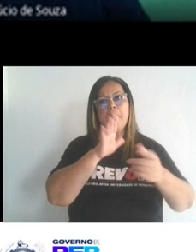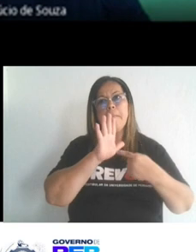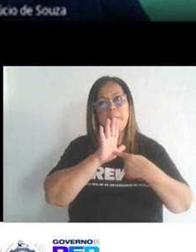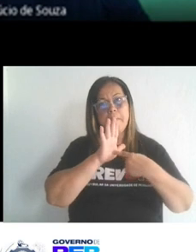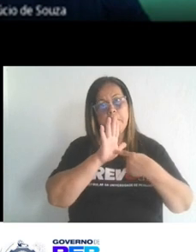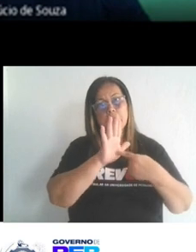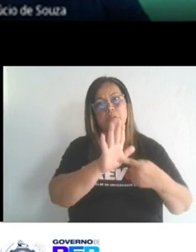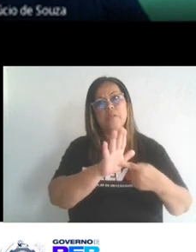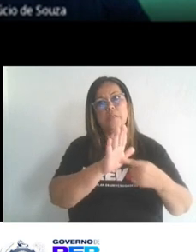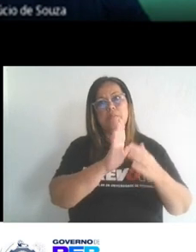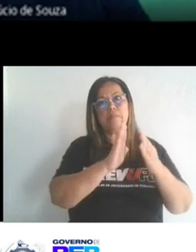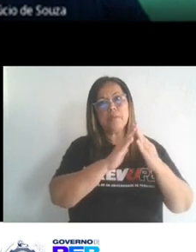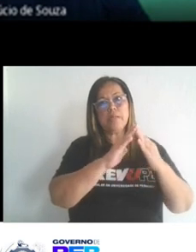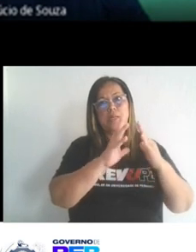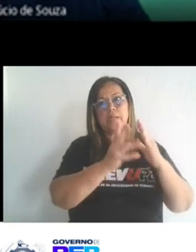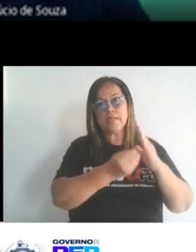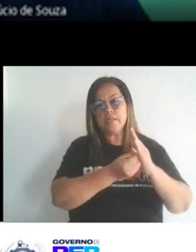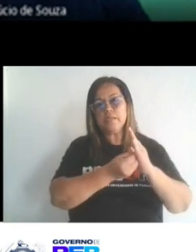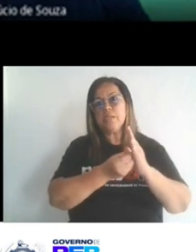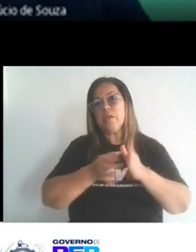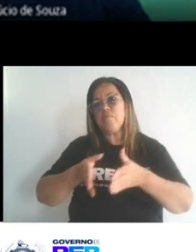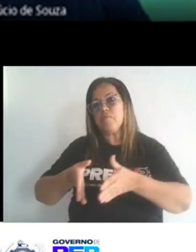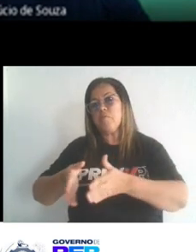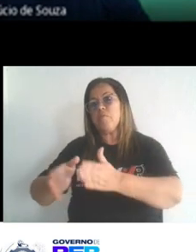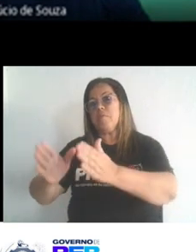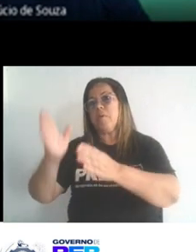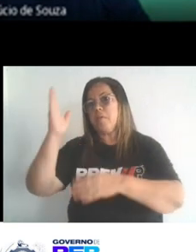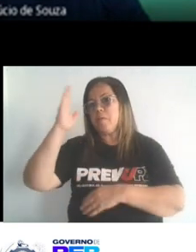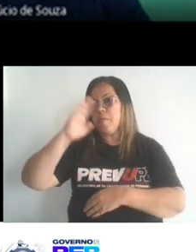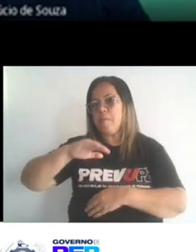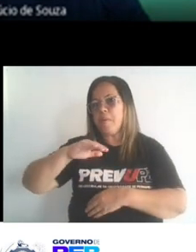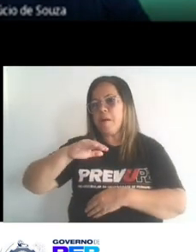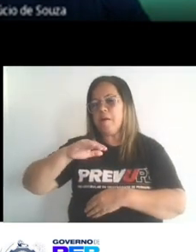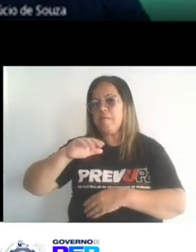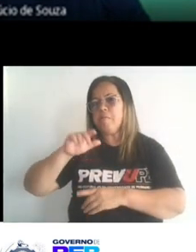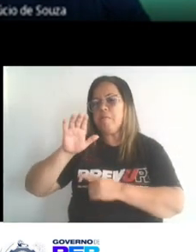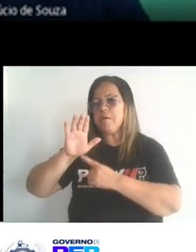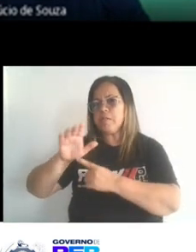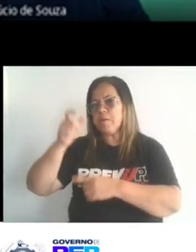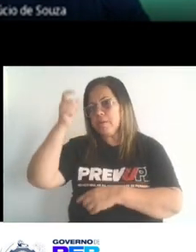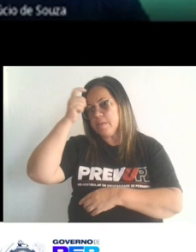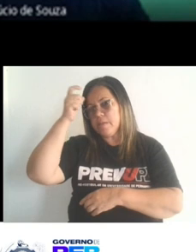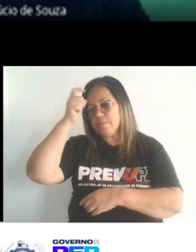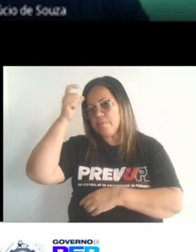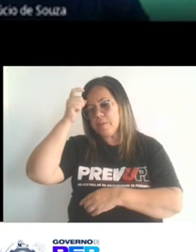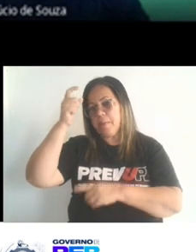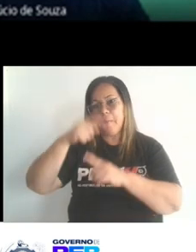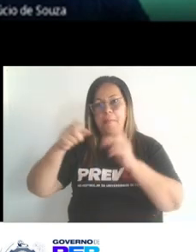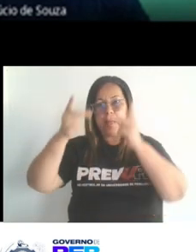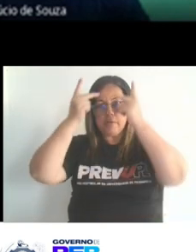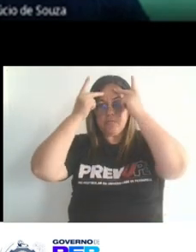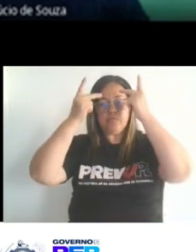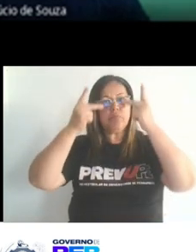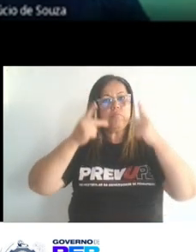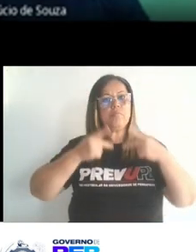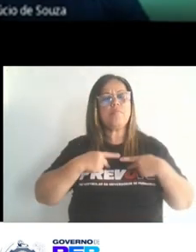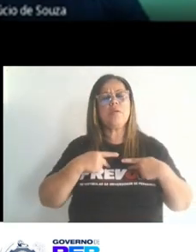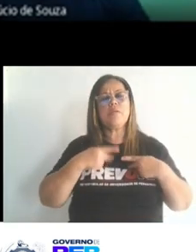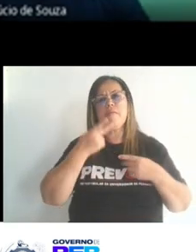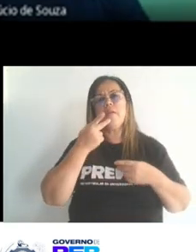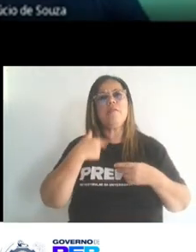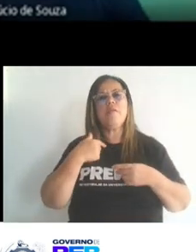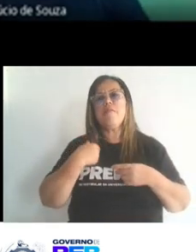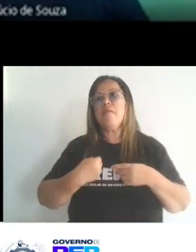aconselhado pelas forças satânicas os humanistas por sua vez voltavam-se para o aqui e o